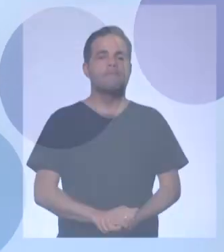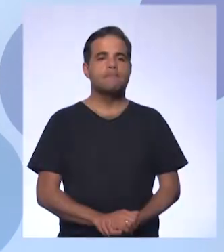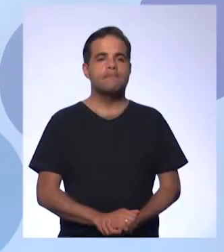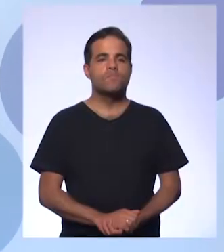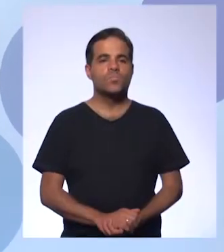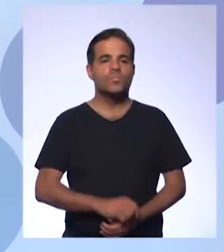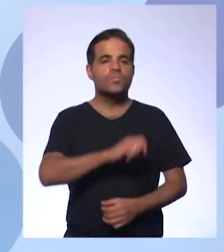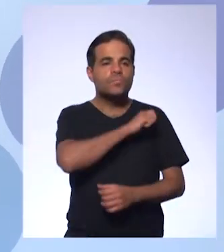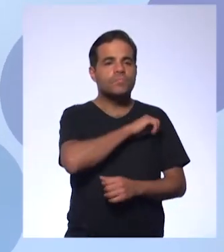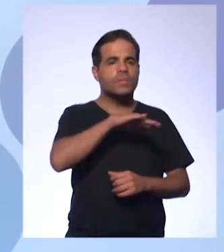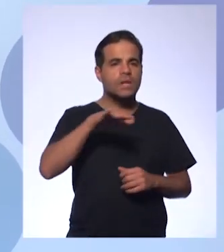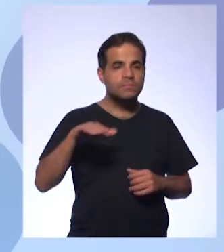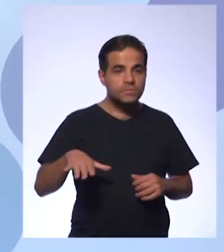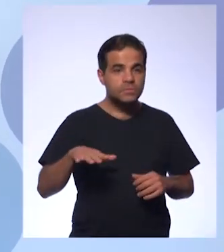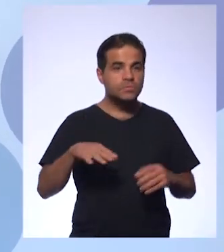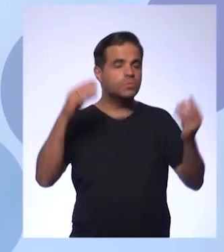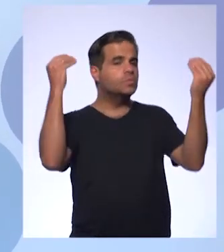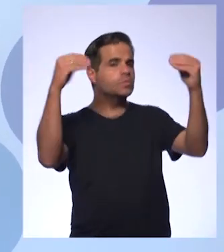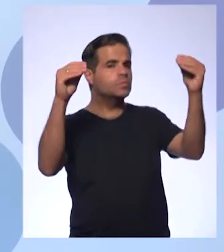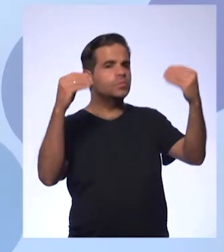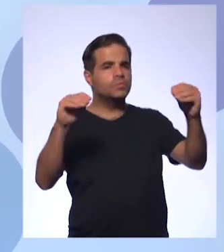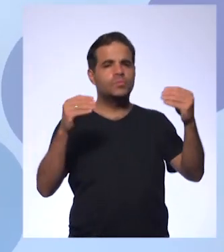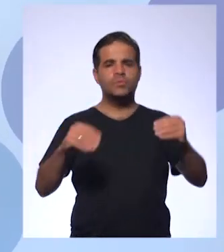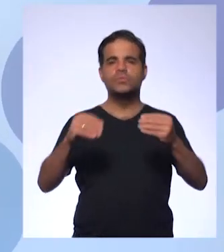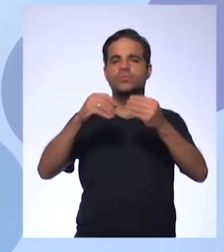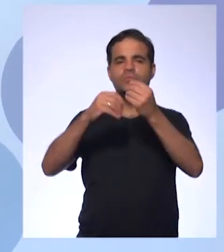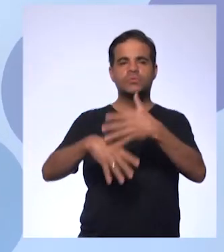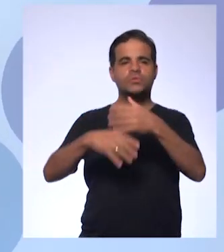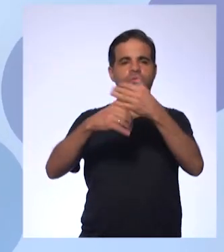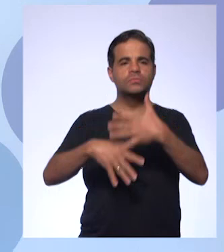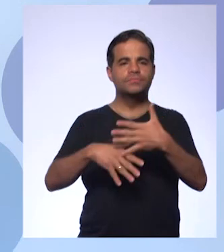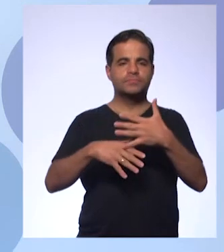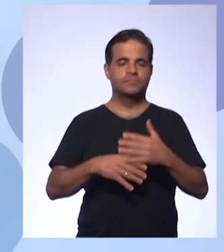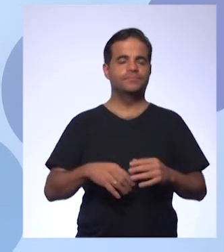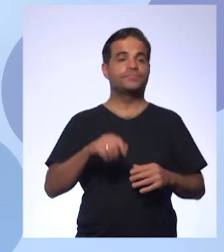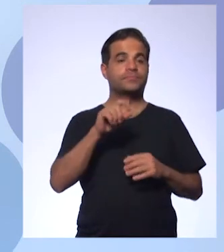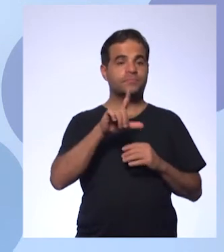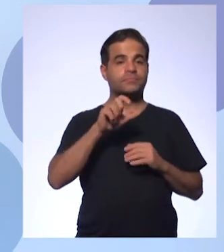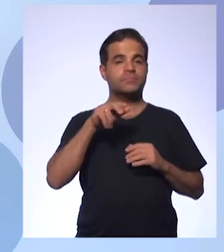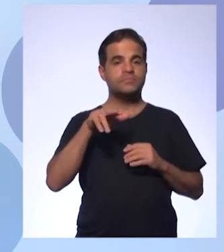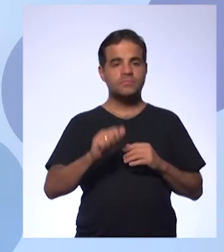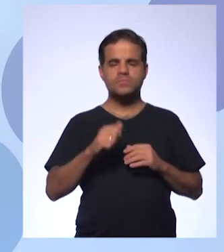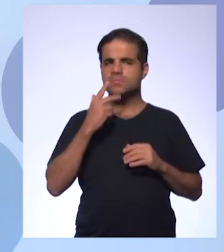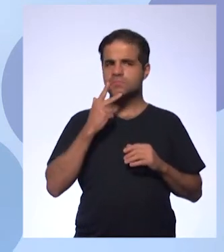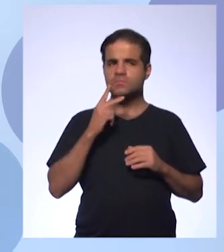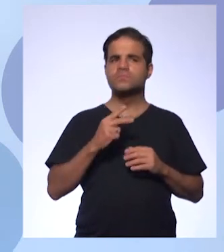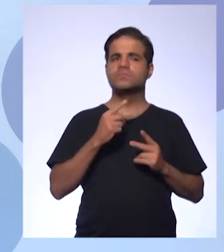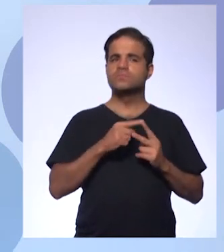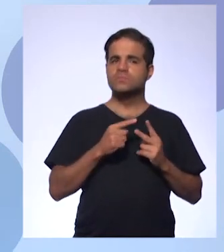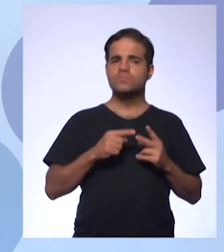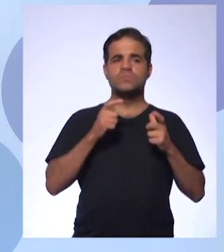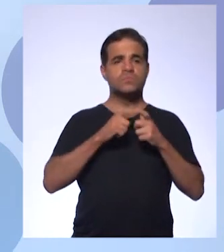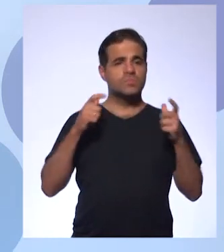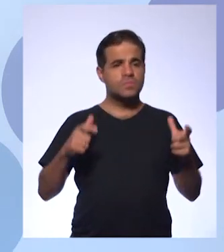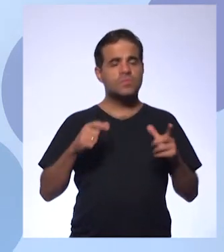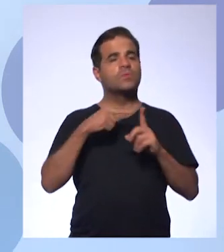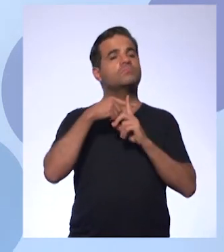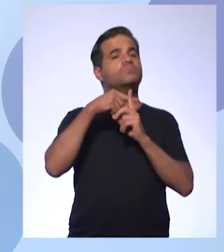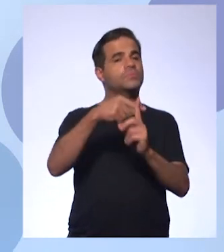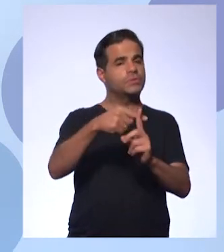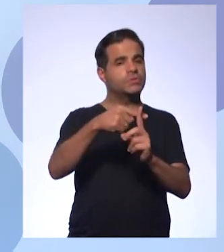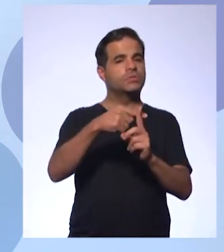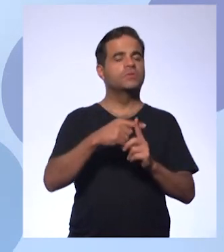Os alunos estão postando aqui no nosso chat. Olha, a Luana diz os dois, em sua maior parte,